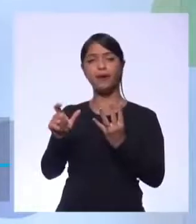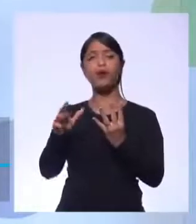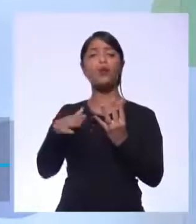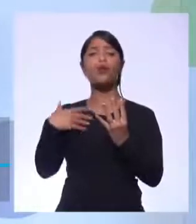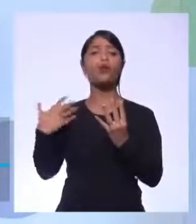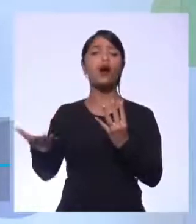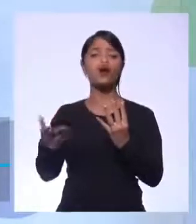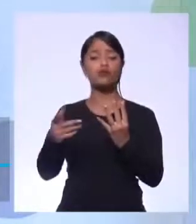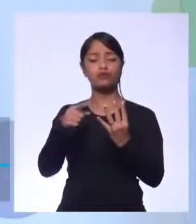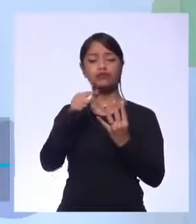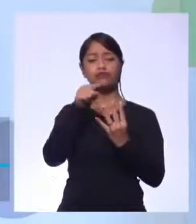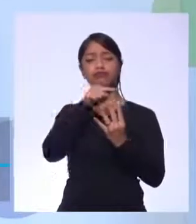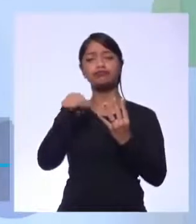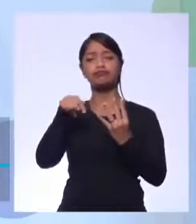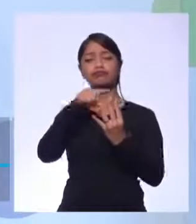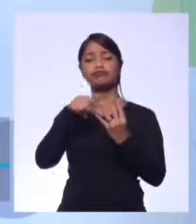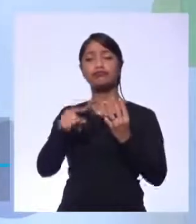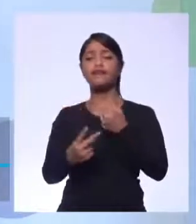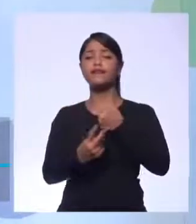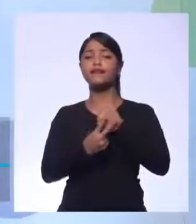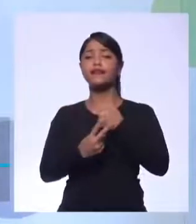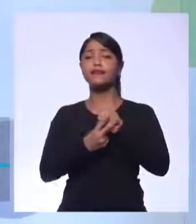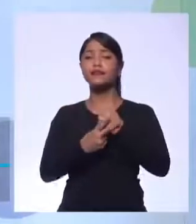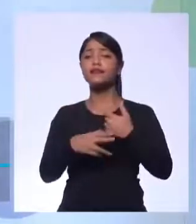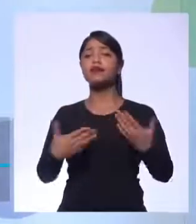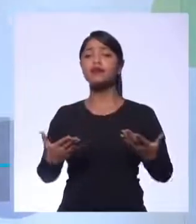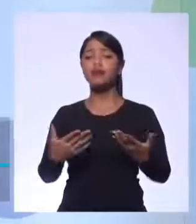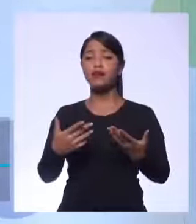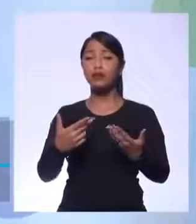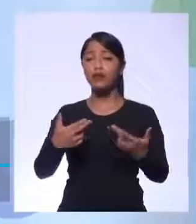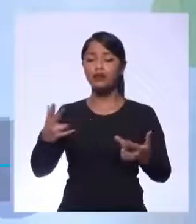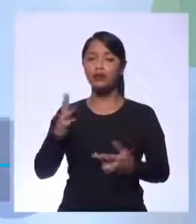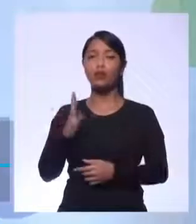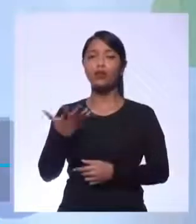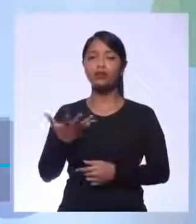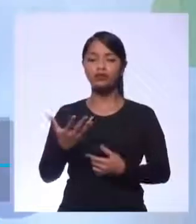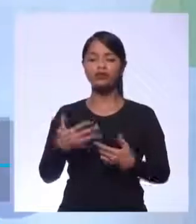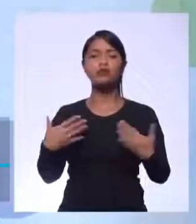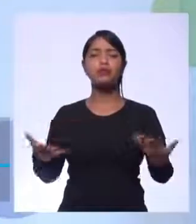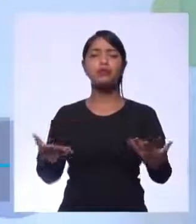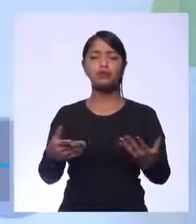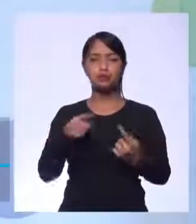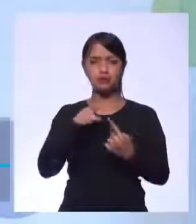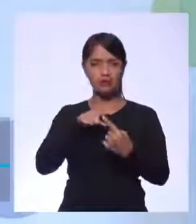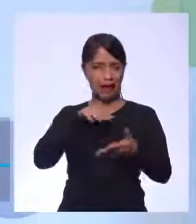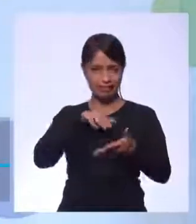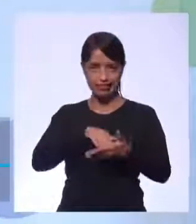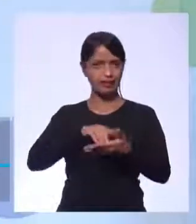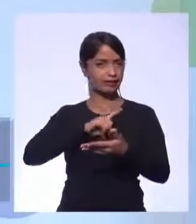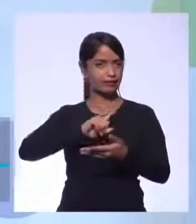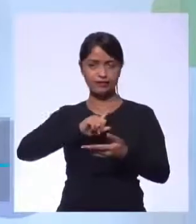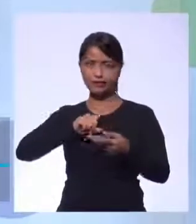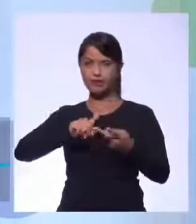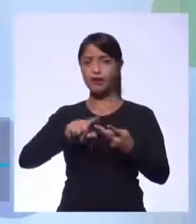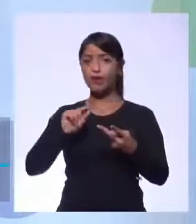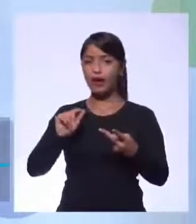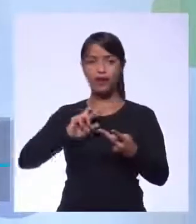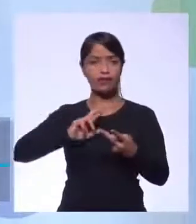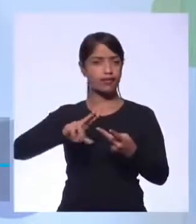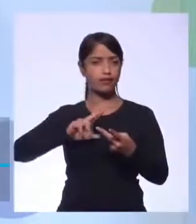sentido, que traz ali a relação semântica do que está acontecendo de fato? Não é o até, não é o que, e